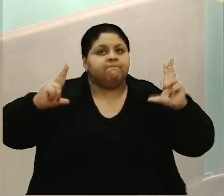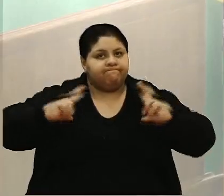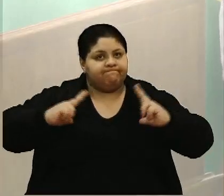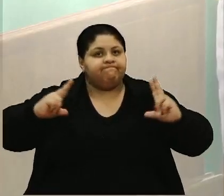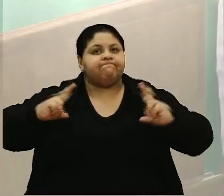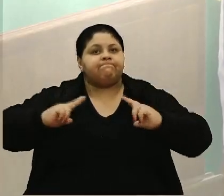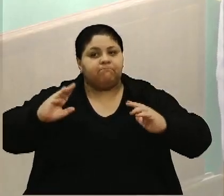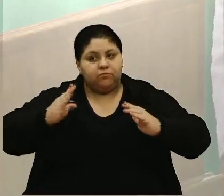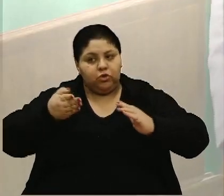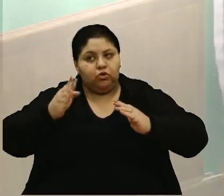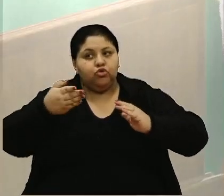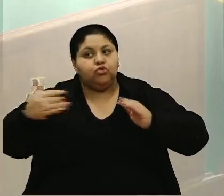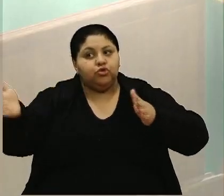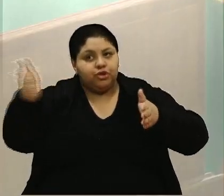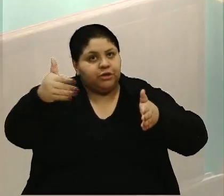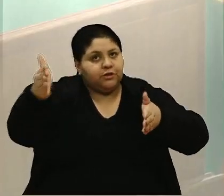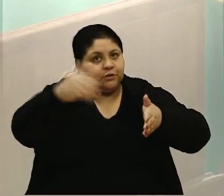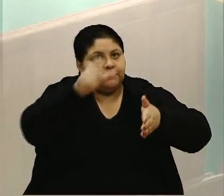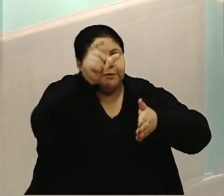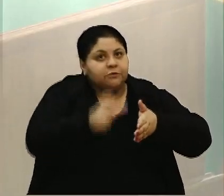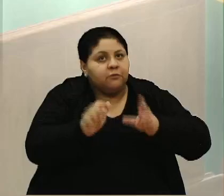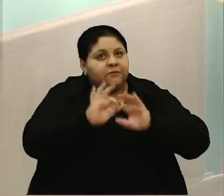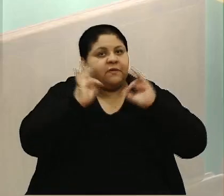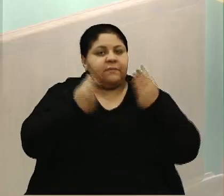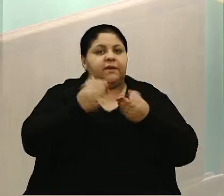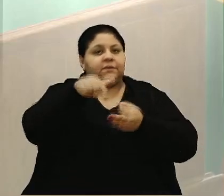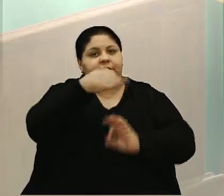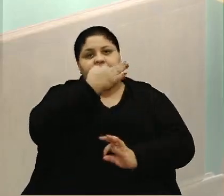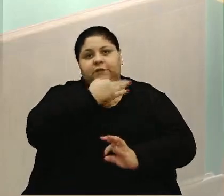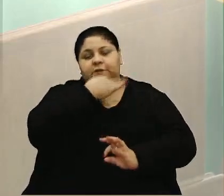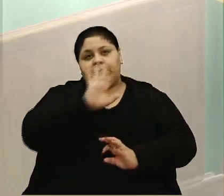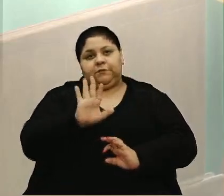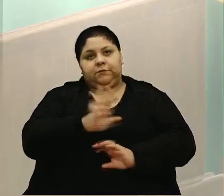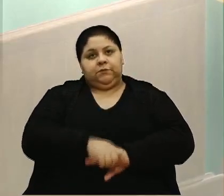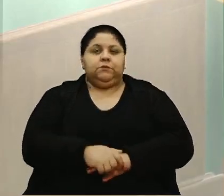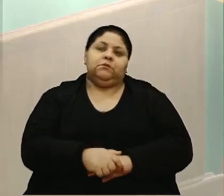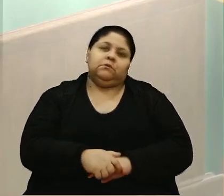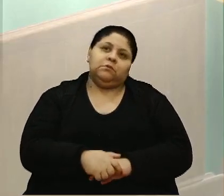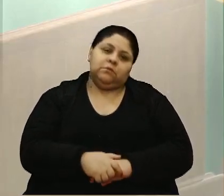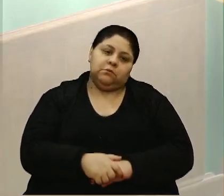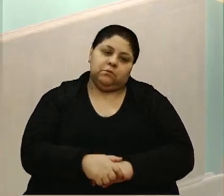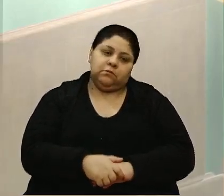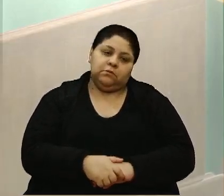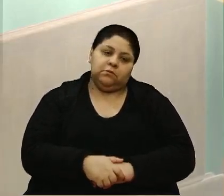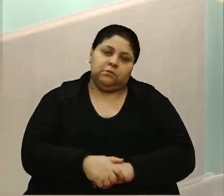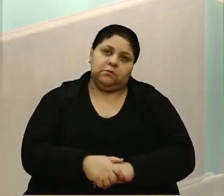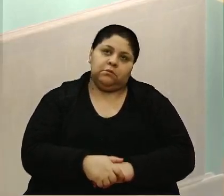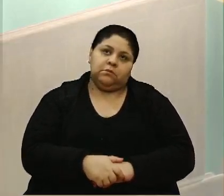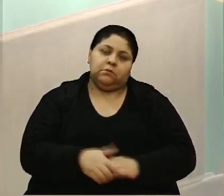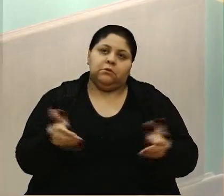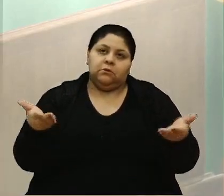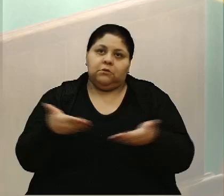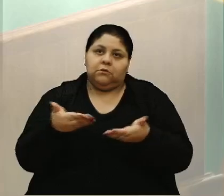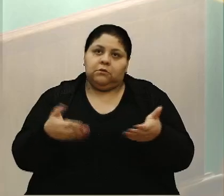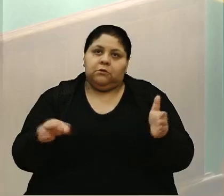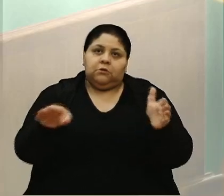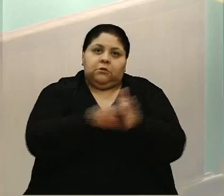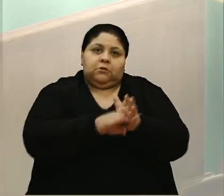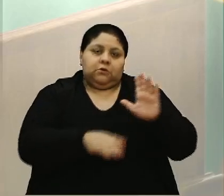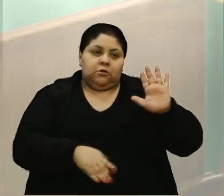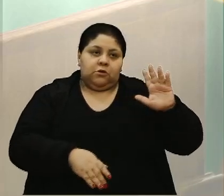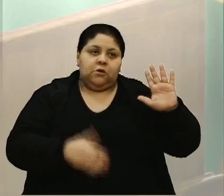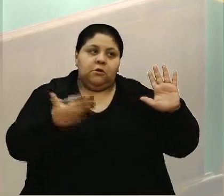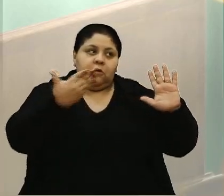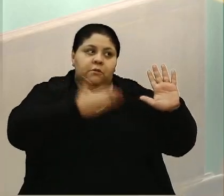chegando gente, continua chegando famílias. Então, com a chegada do Mão Amiga, que